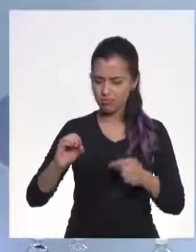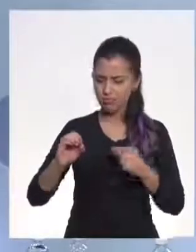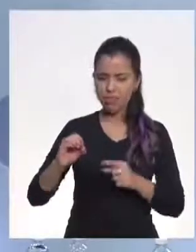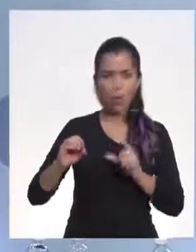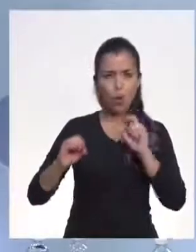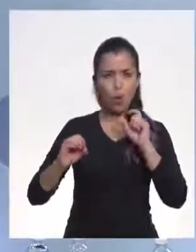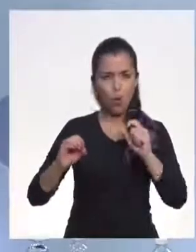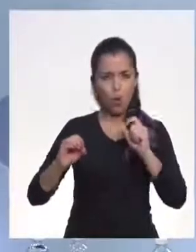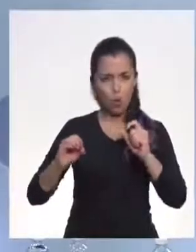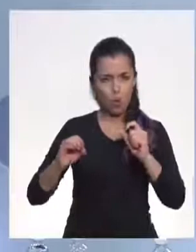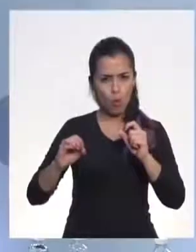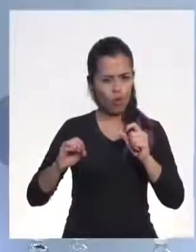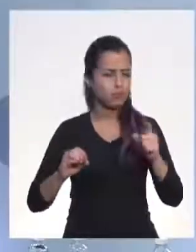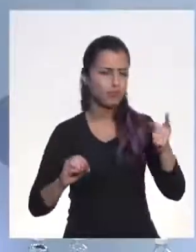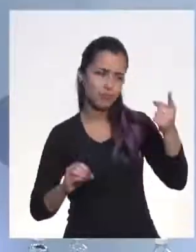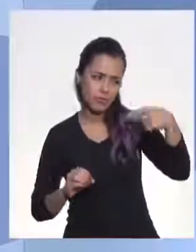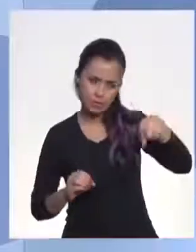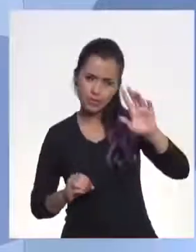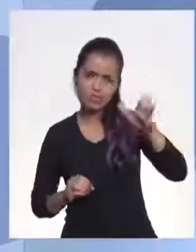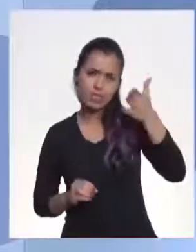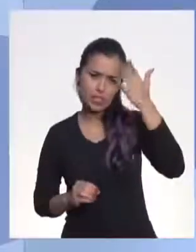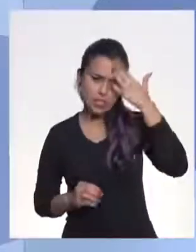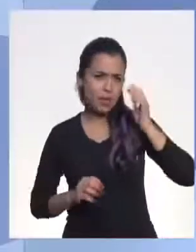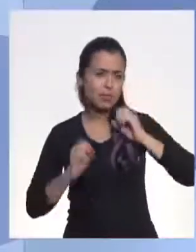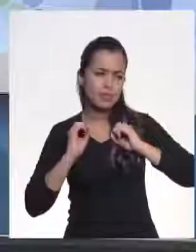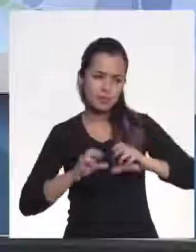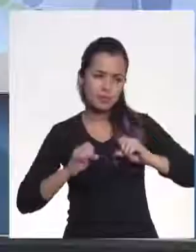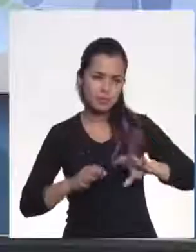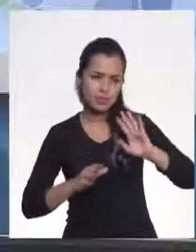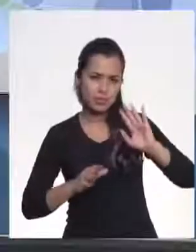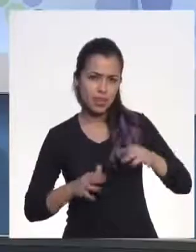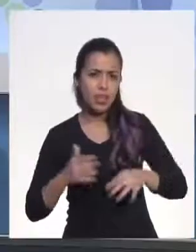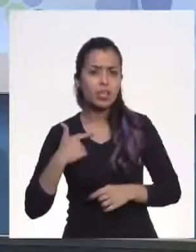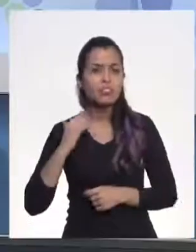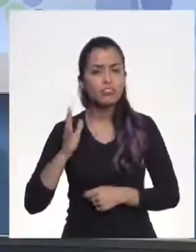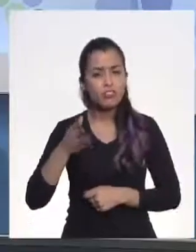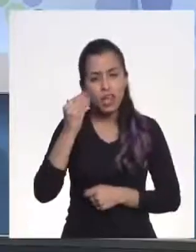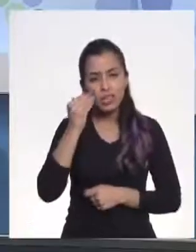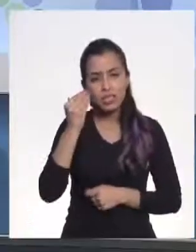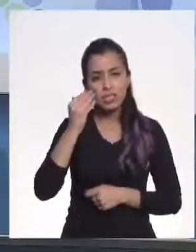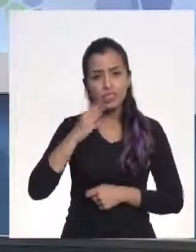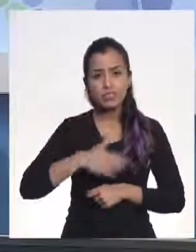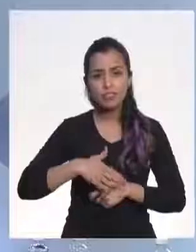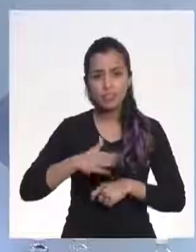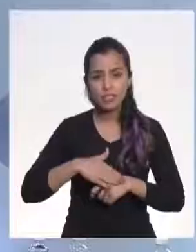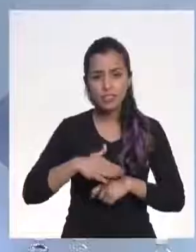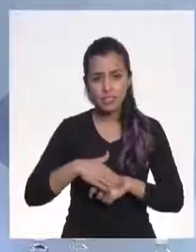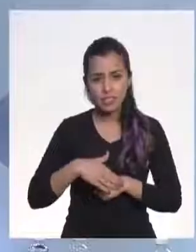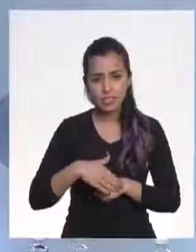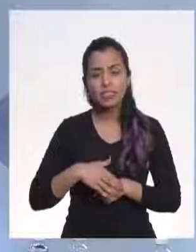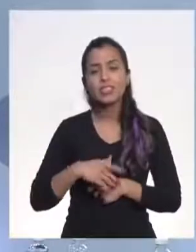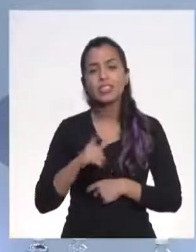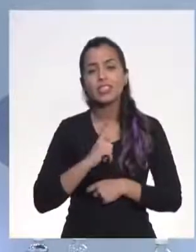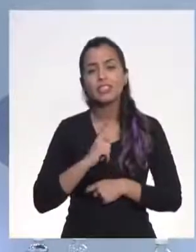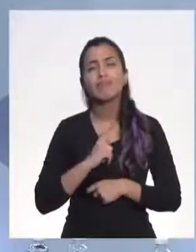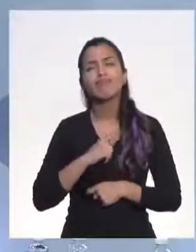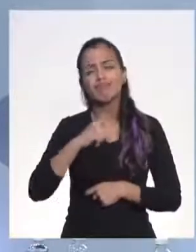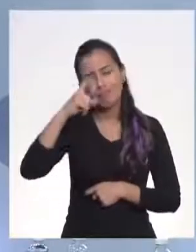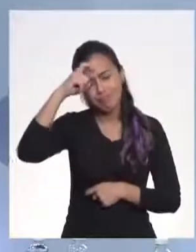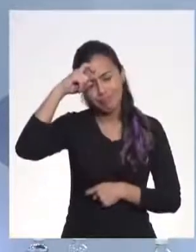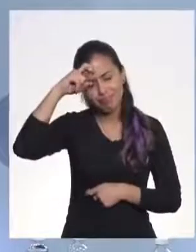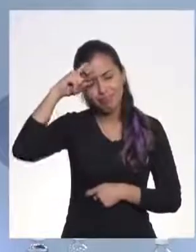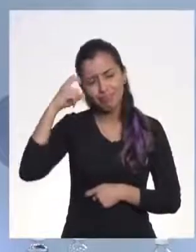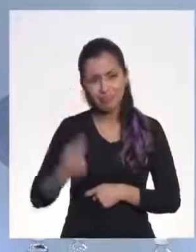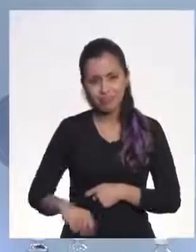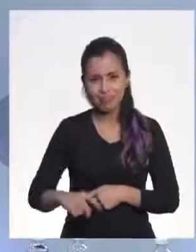onde eu vou contar eles sabem agitar Gabriela sobre já eu fui tentar fazer inscrição do meu haicai aqui vocês viram que eu também sofri para